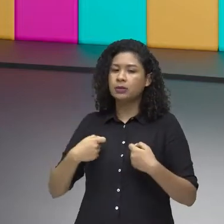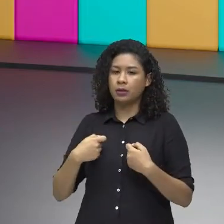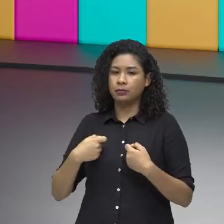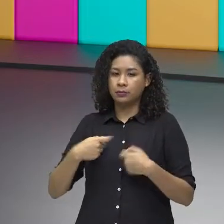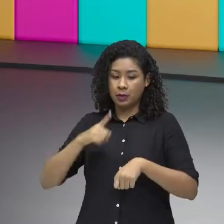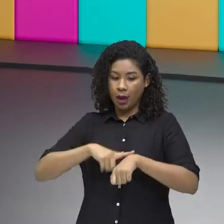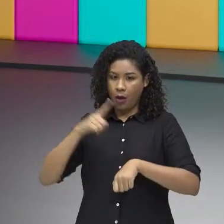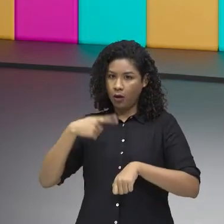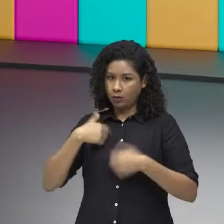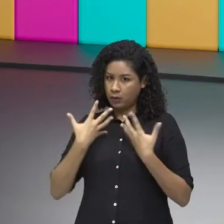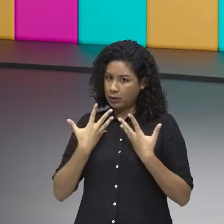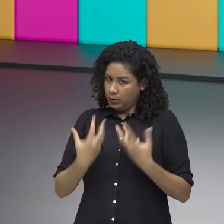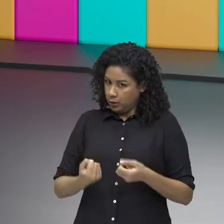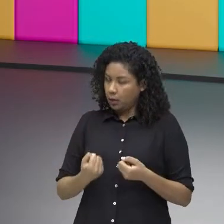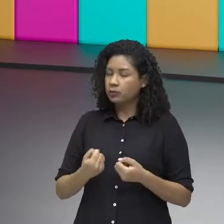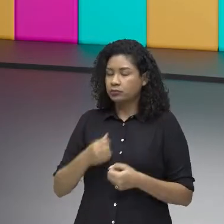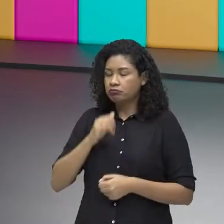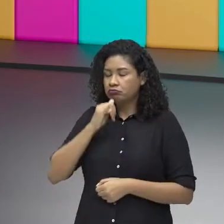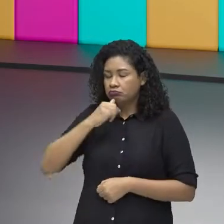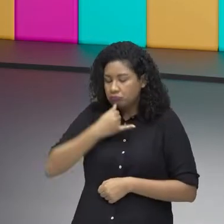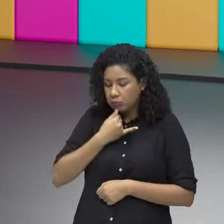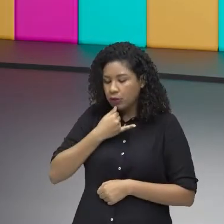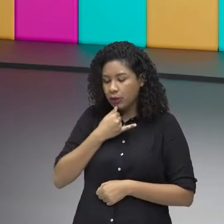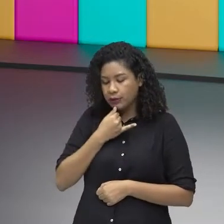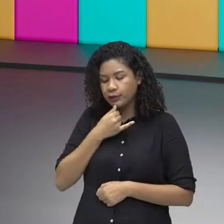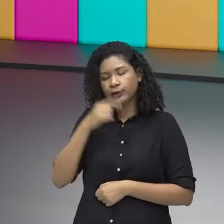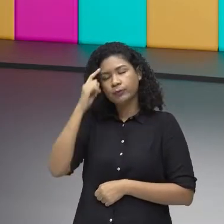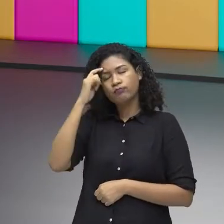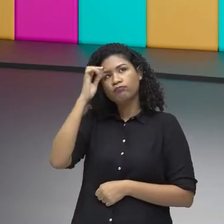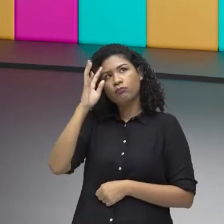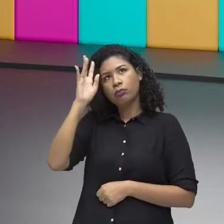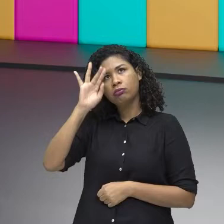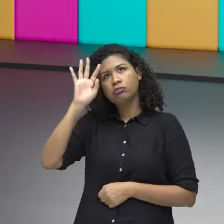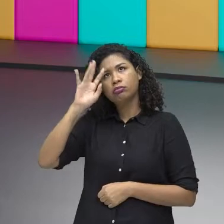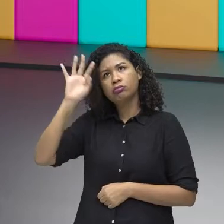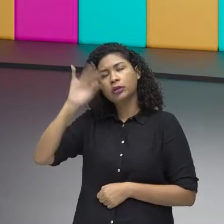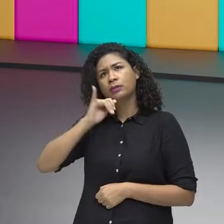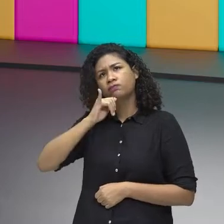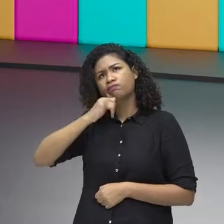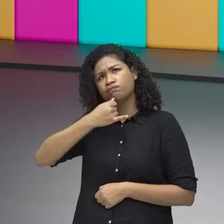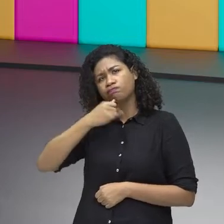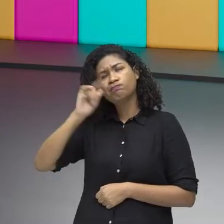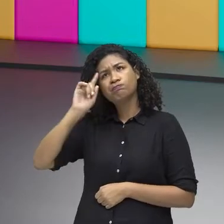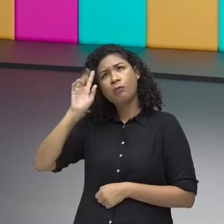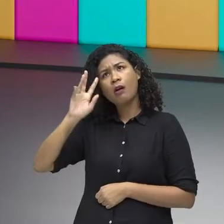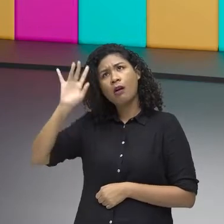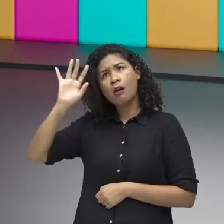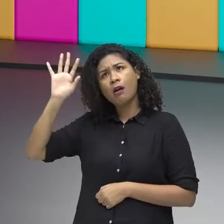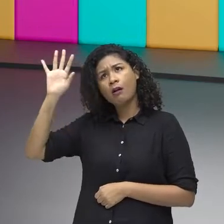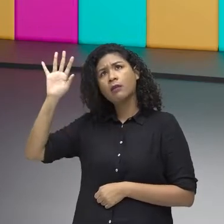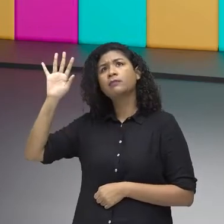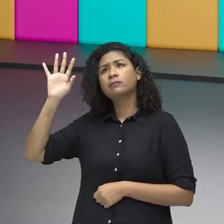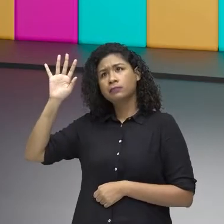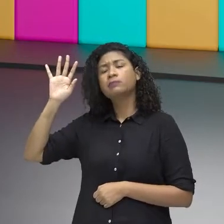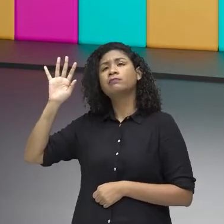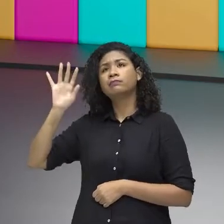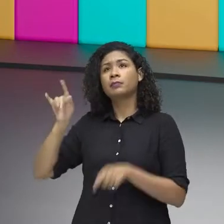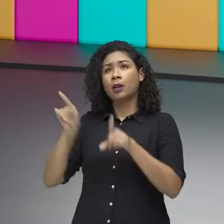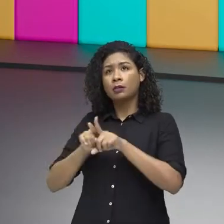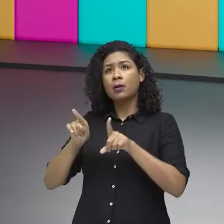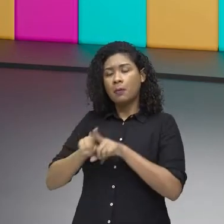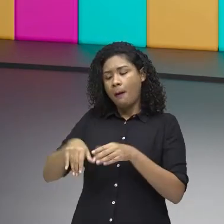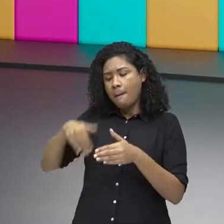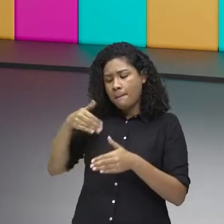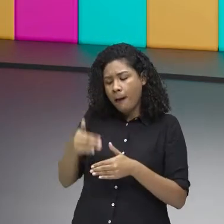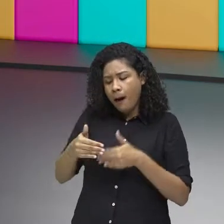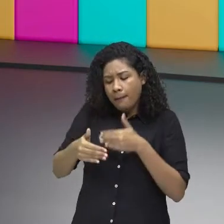aqui triste, mas nesse processo em que eu reflito sobre o que eu estou na minha bad, eu também estou caminhando para ficar bem.